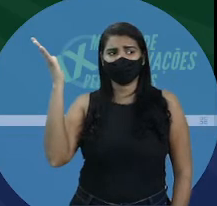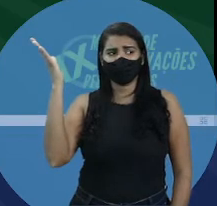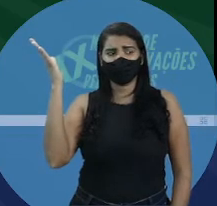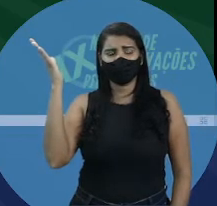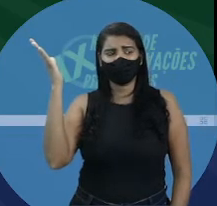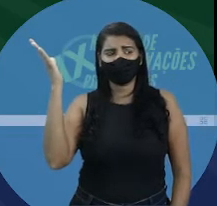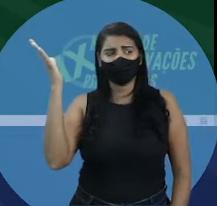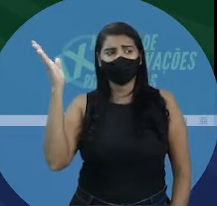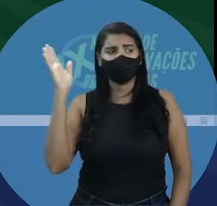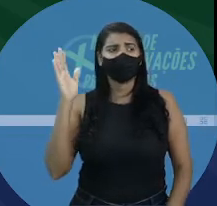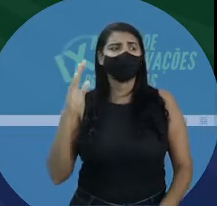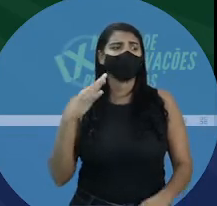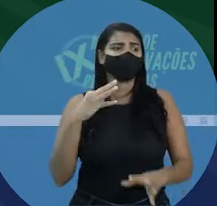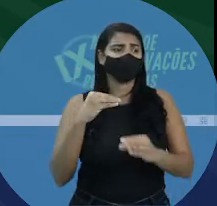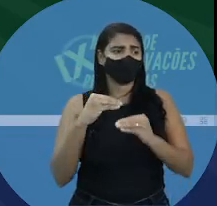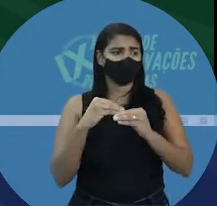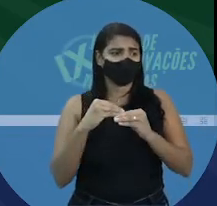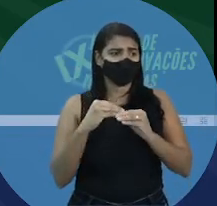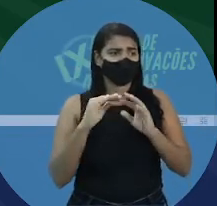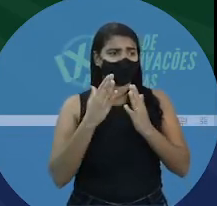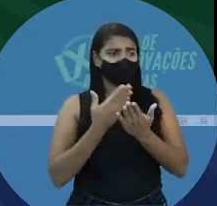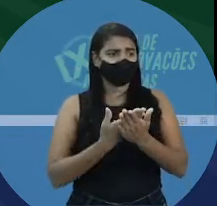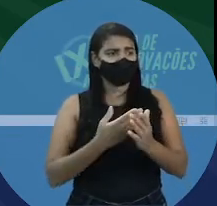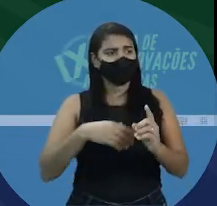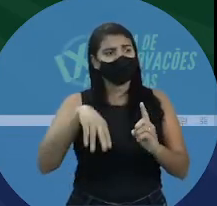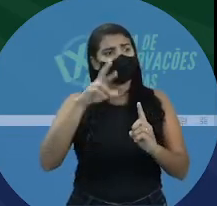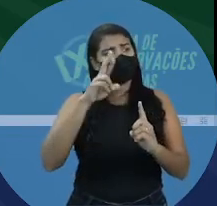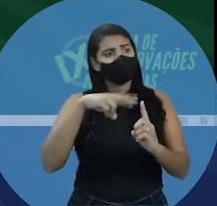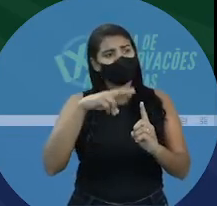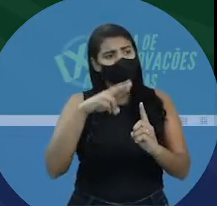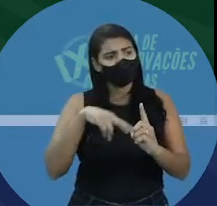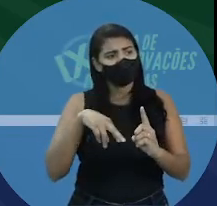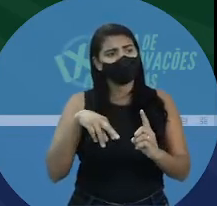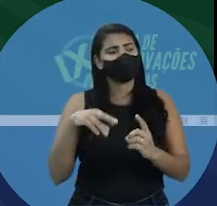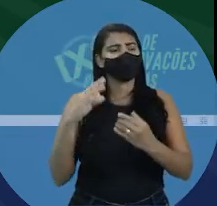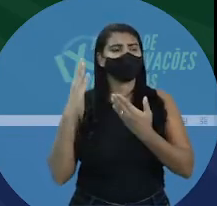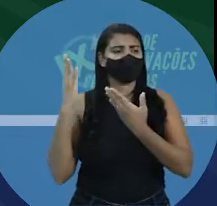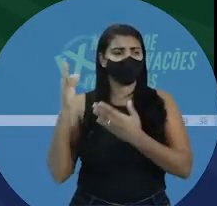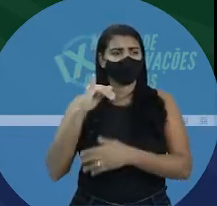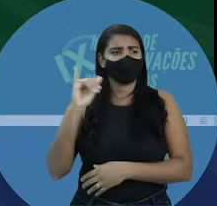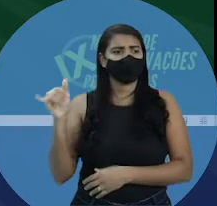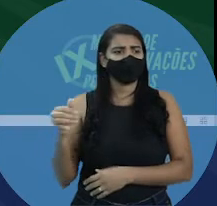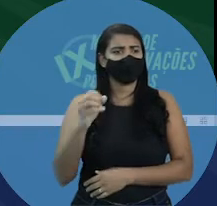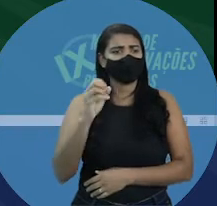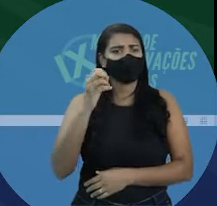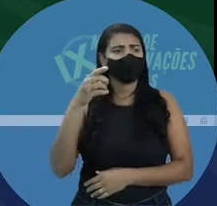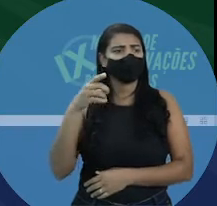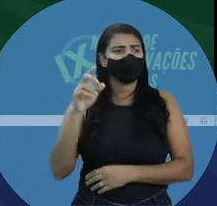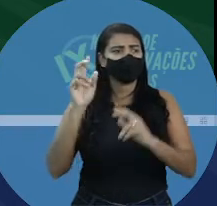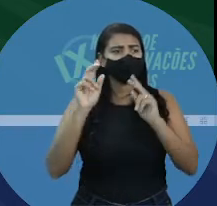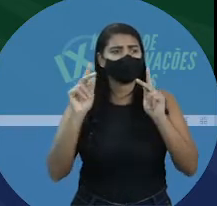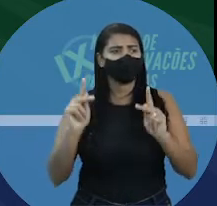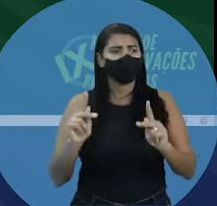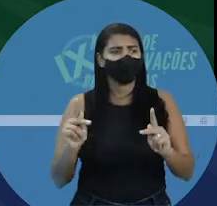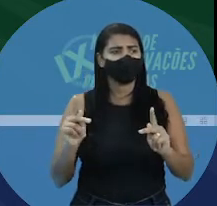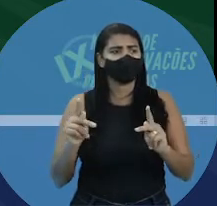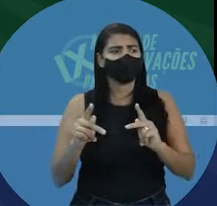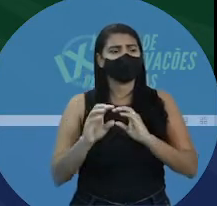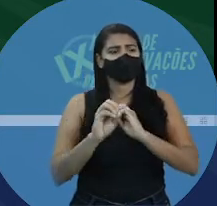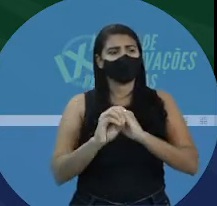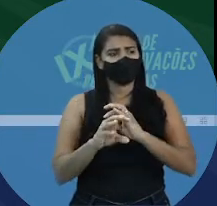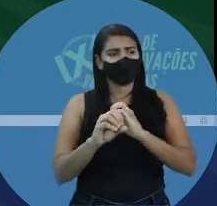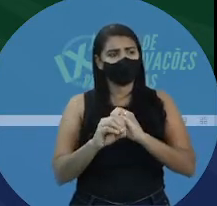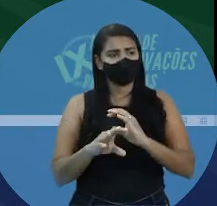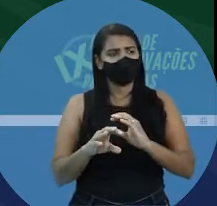foi desenvolvido na Escola de Referência e Ensino Médio Desembargador João Paes, que é uma instituição de ensino